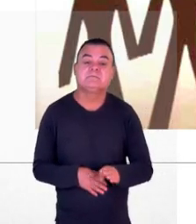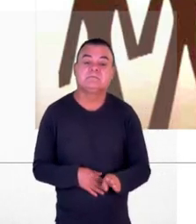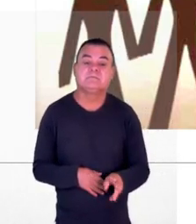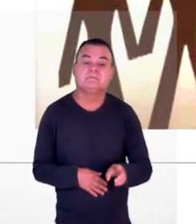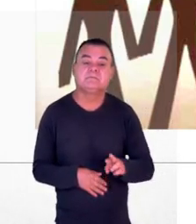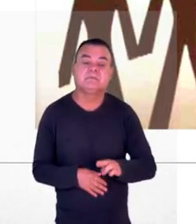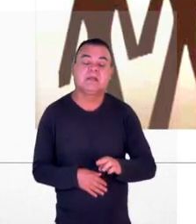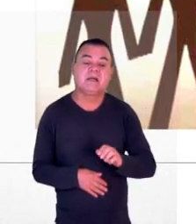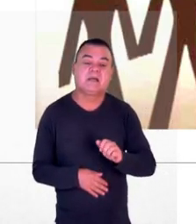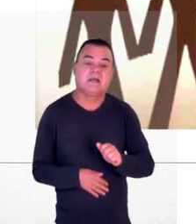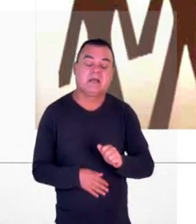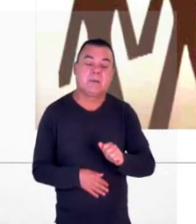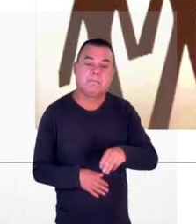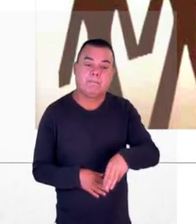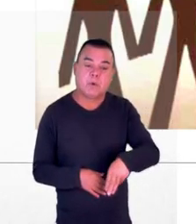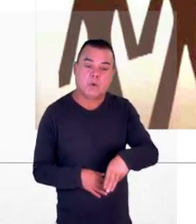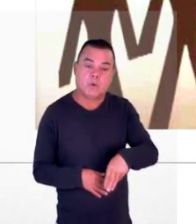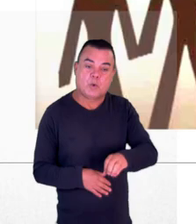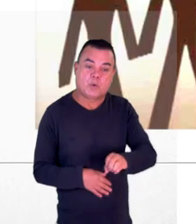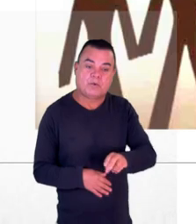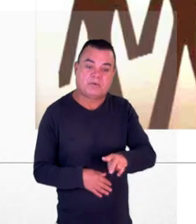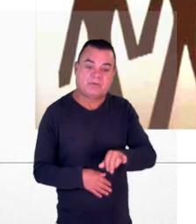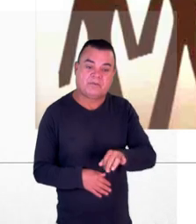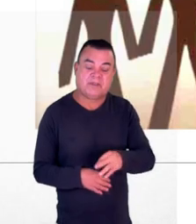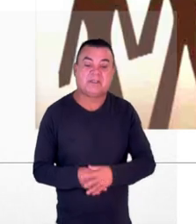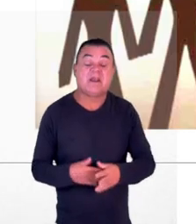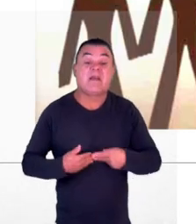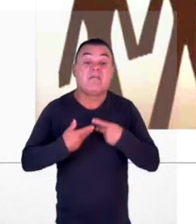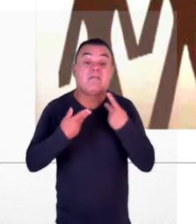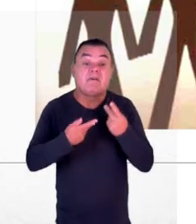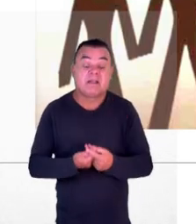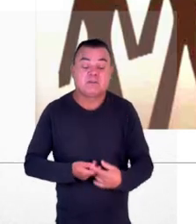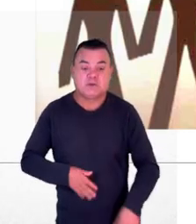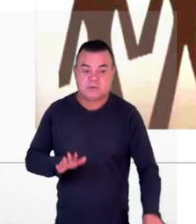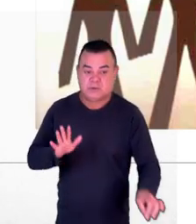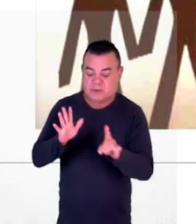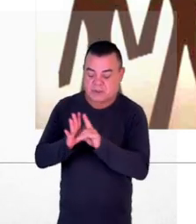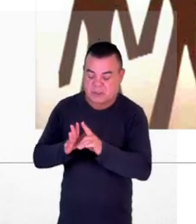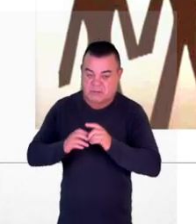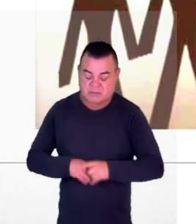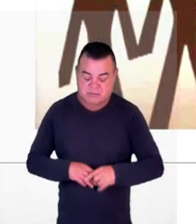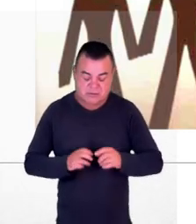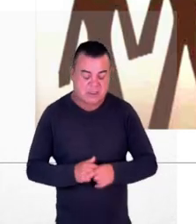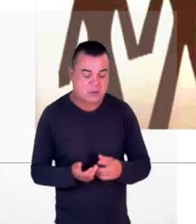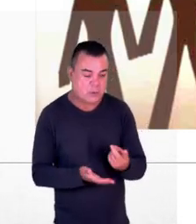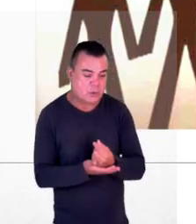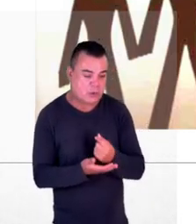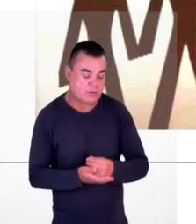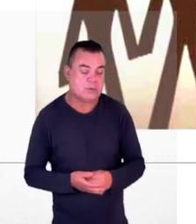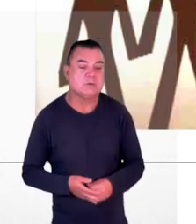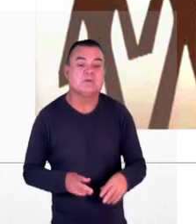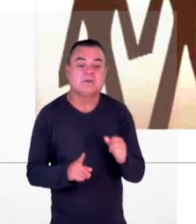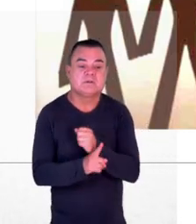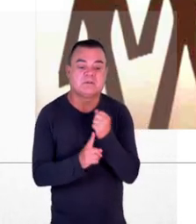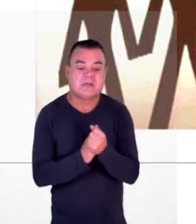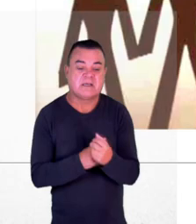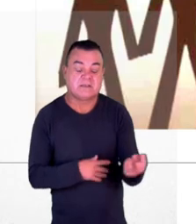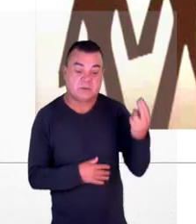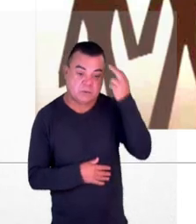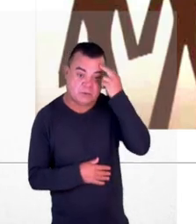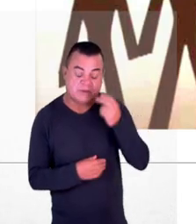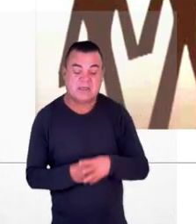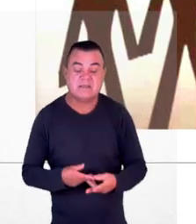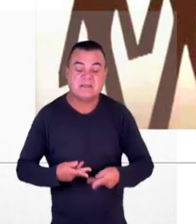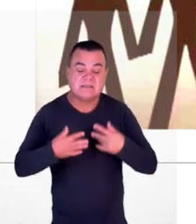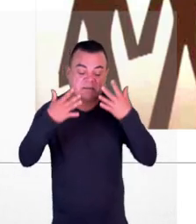livro L exigibilidade dos direitos econômicos socialis e culturalis ele coloca que eh